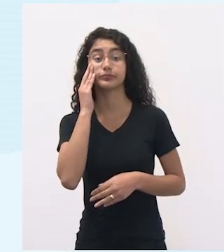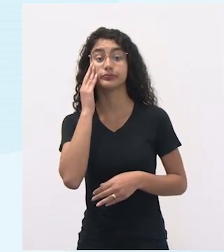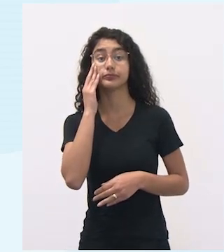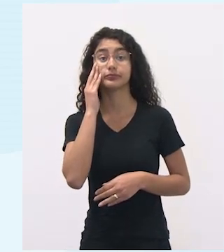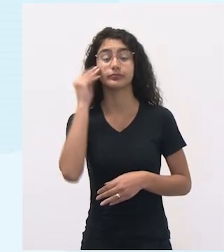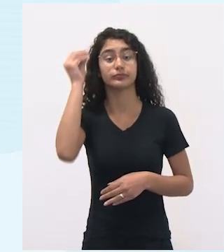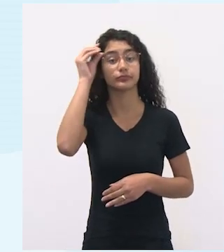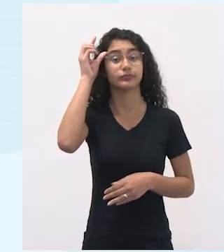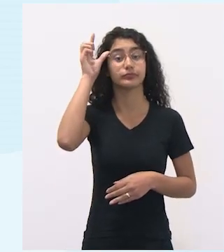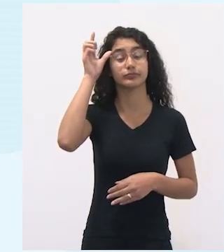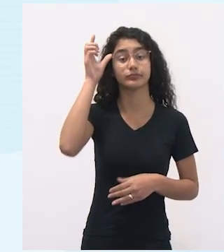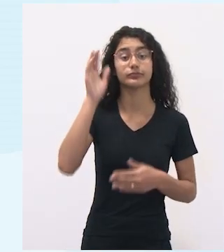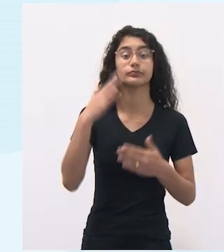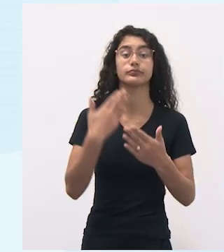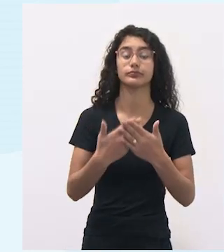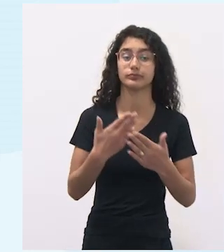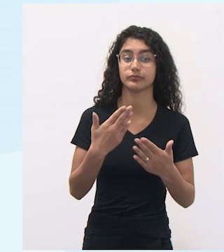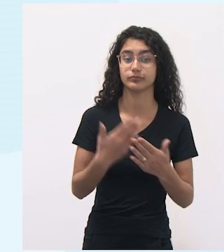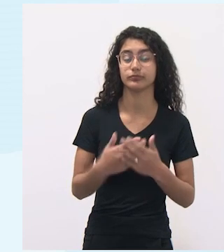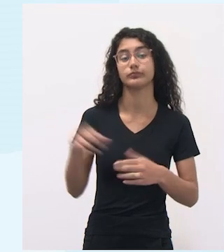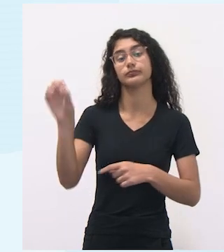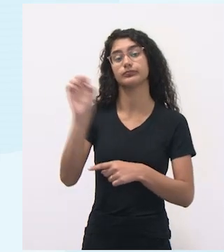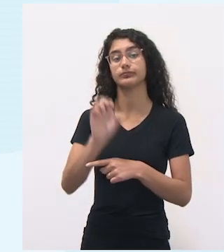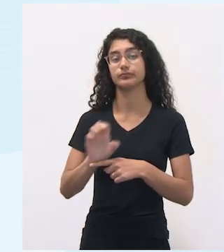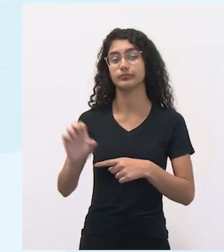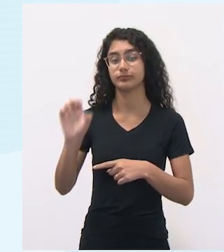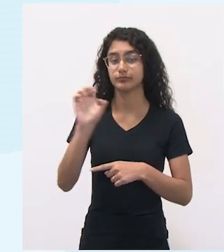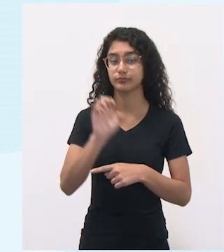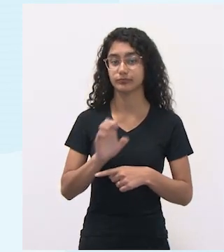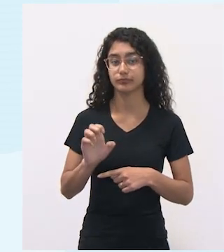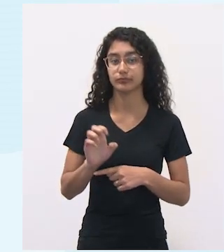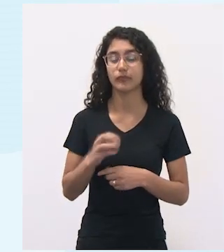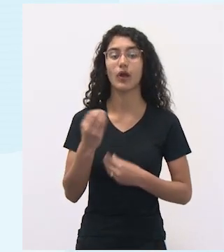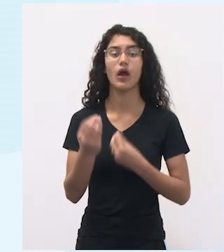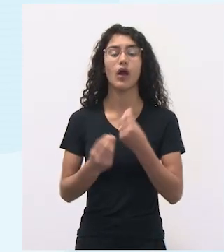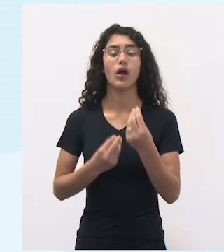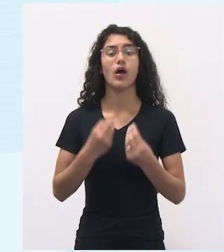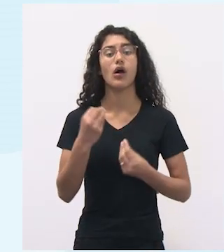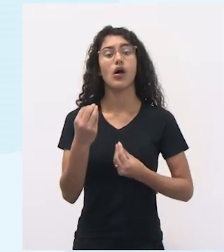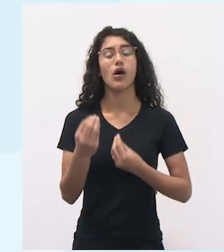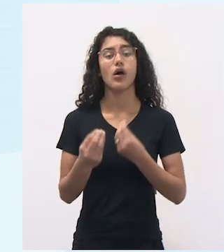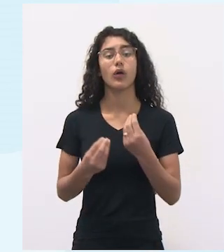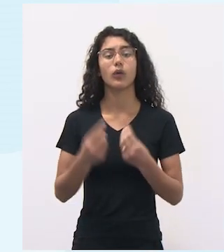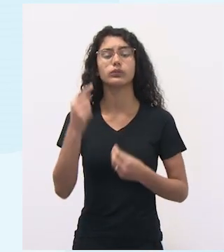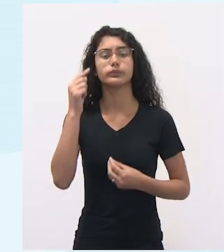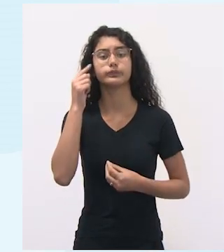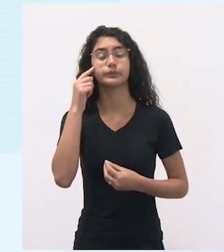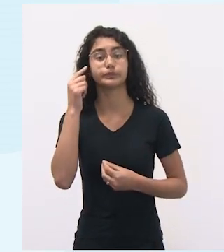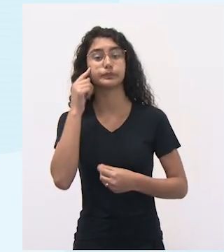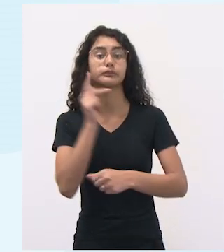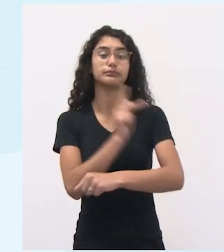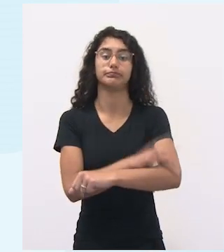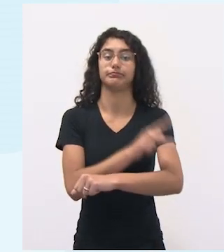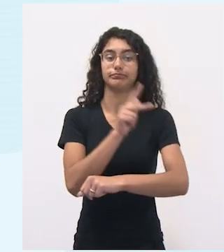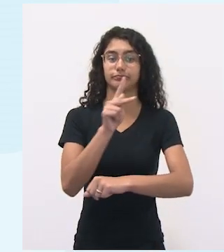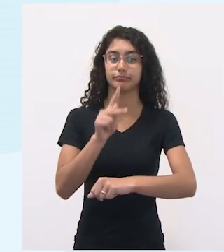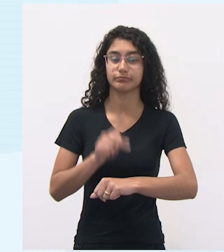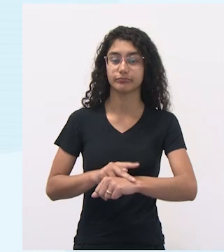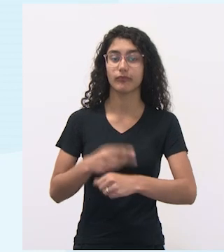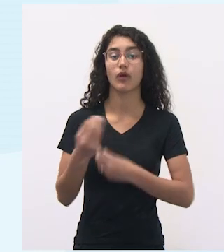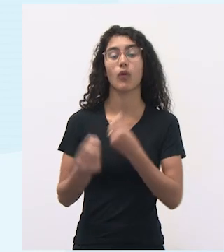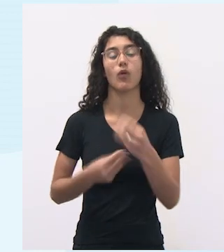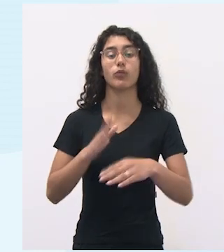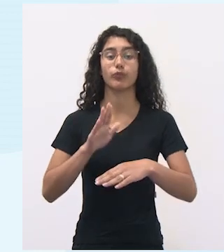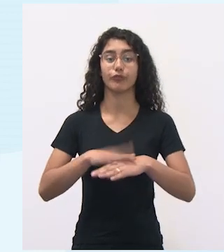as políticas educacionais? Como é que nós podemos rever as nossas ações pedagógicas? Como é que nós podemos fazer